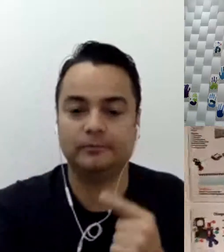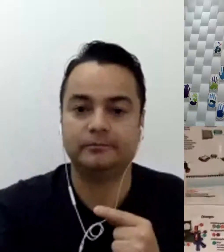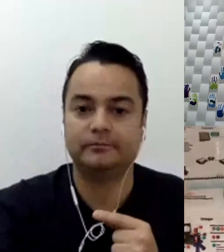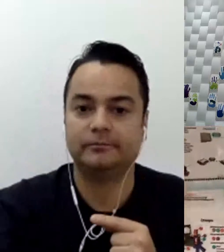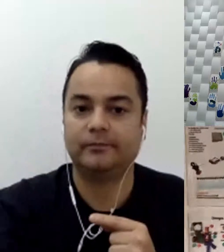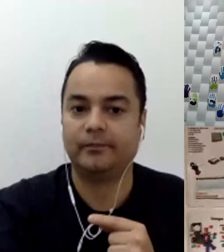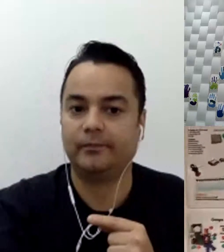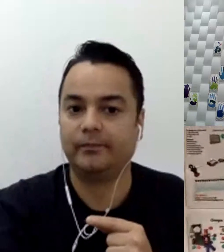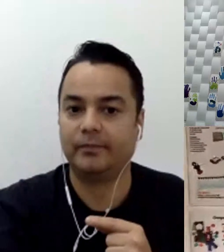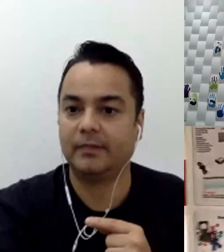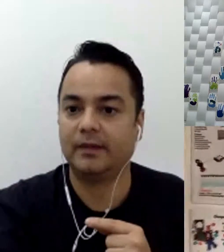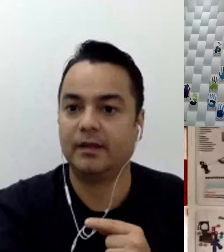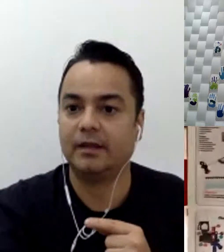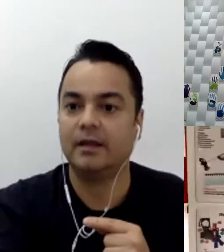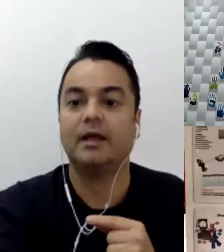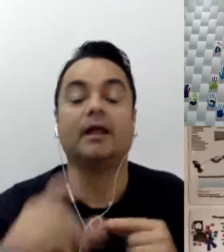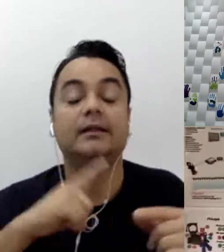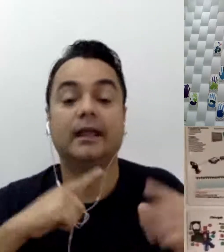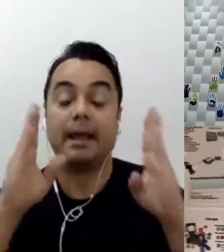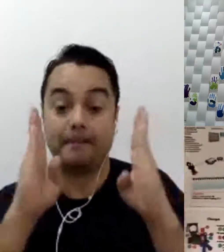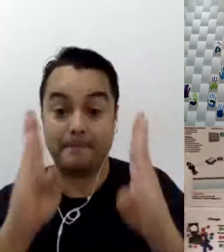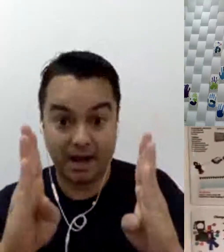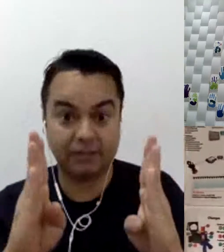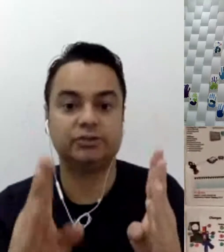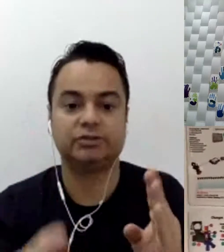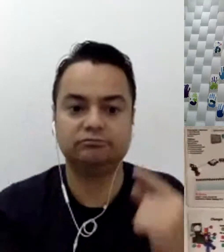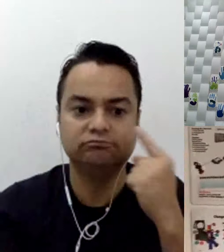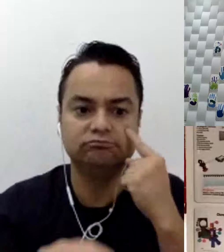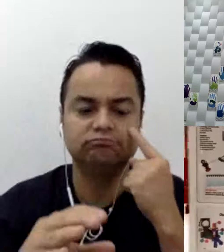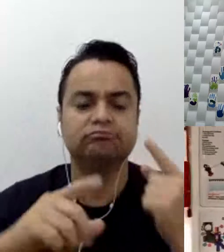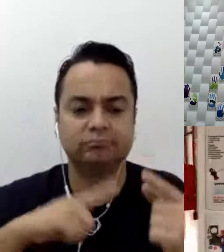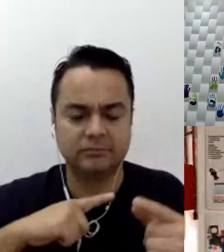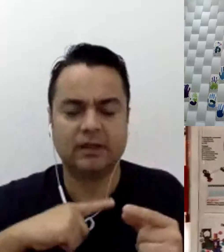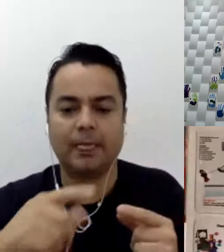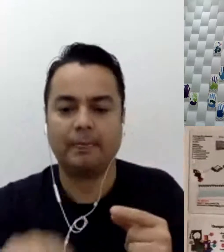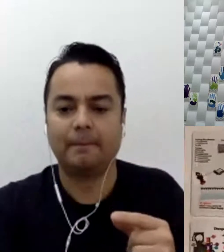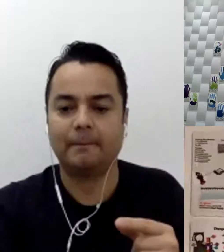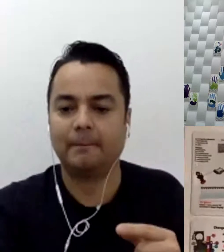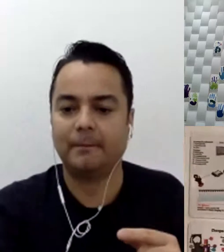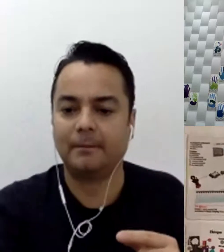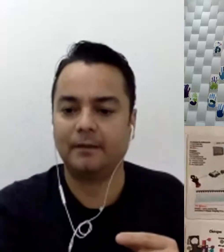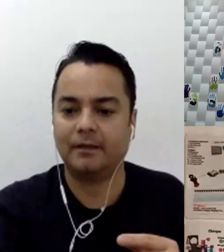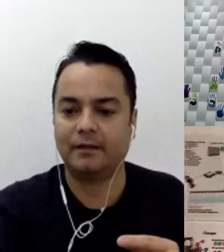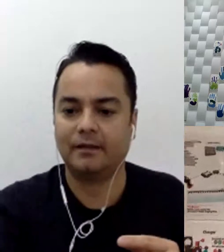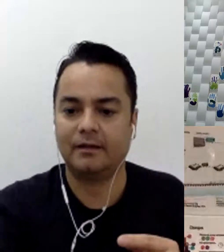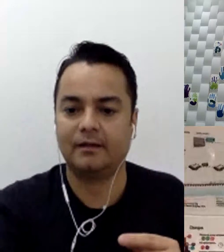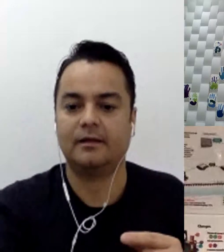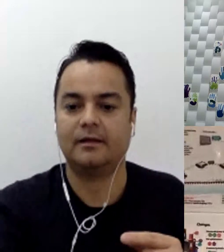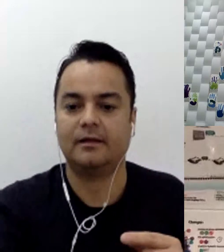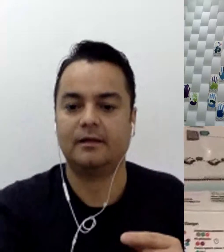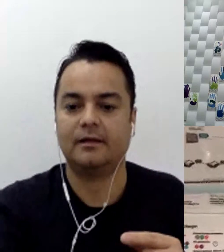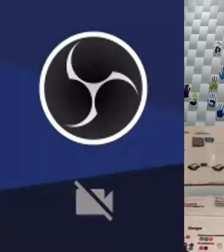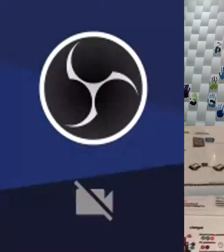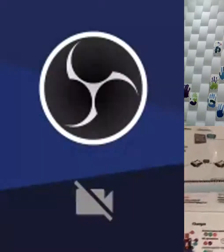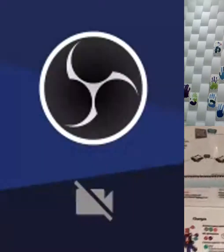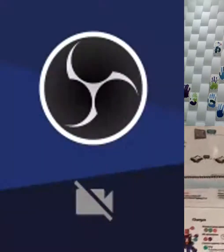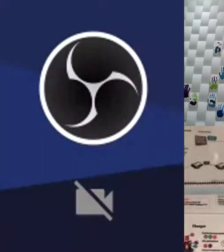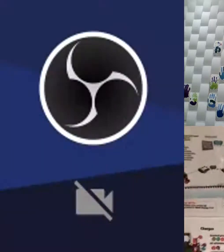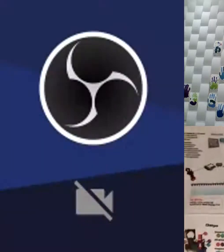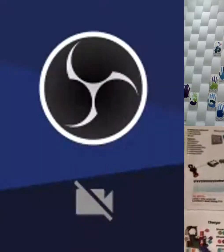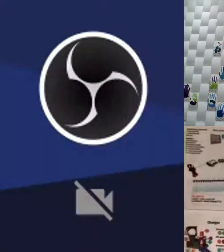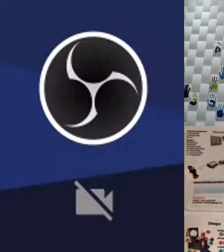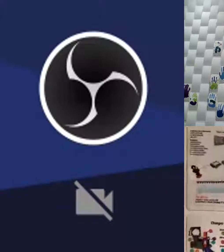de colocando venenos agrícolas, né, para que a gente consiga matar todas as pragas